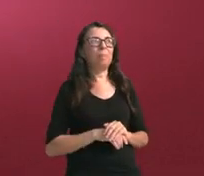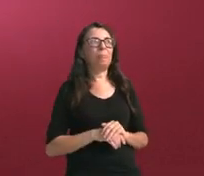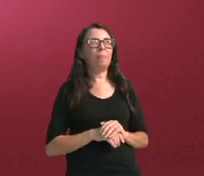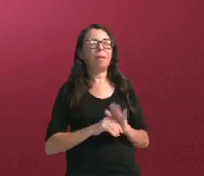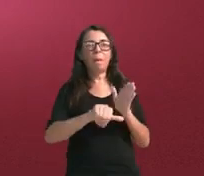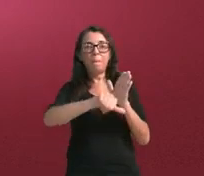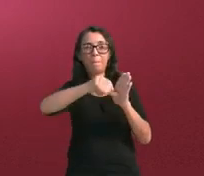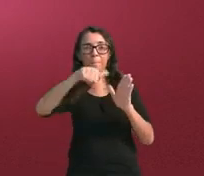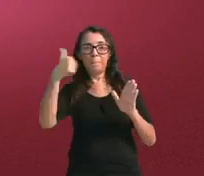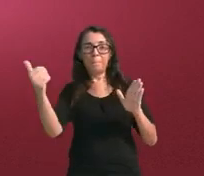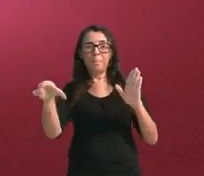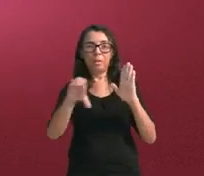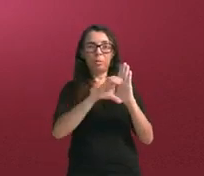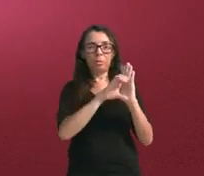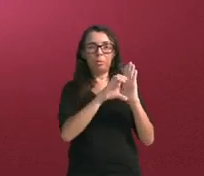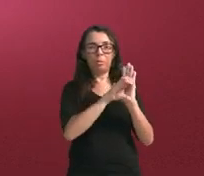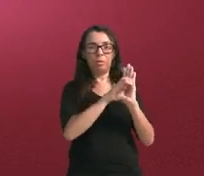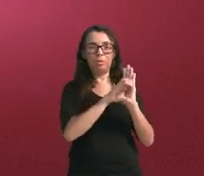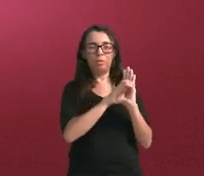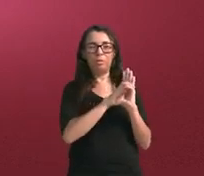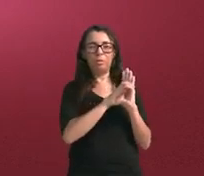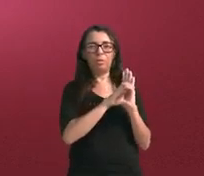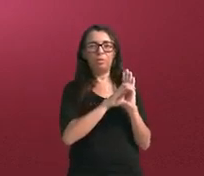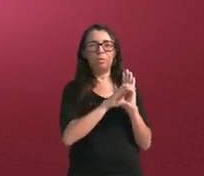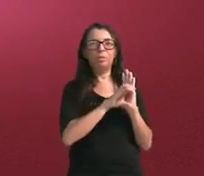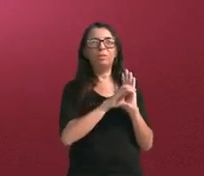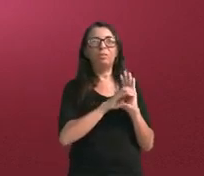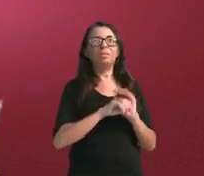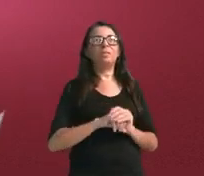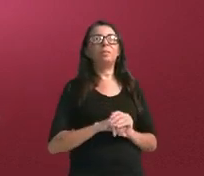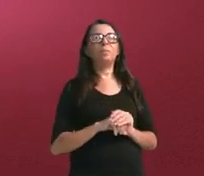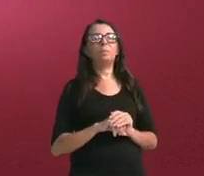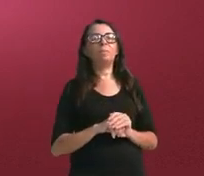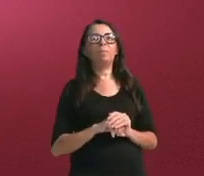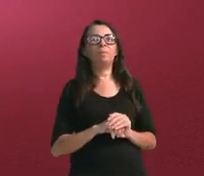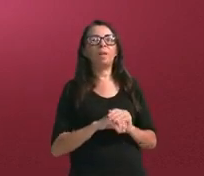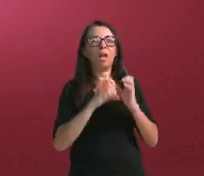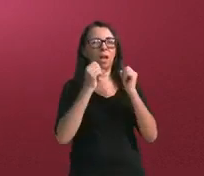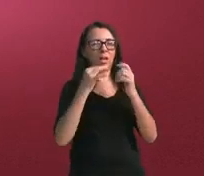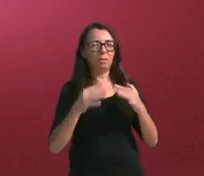capítulo 1, verso 31. Paulo diz assim: aquele que se gloria,